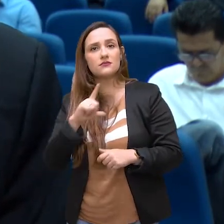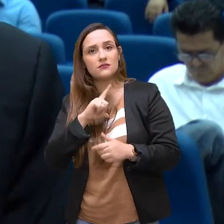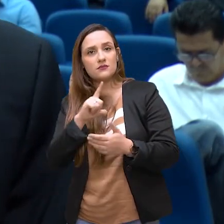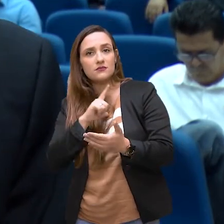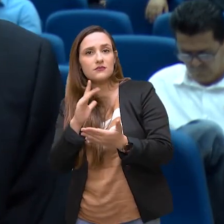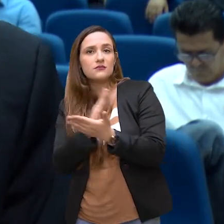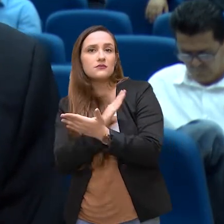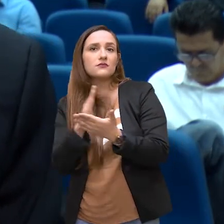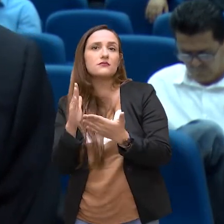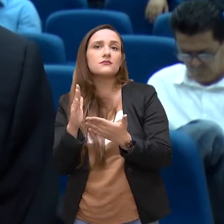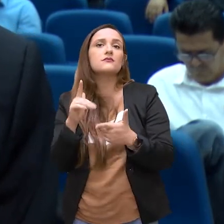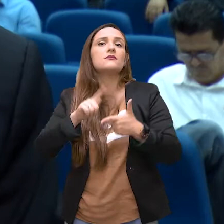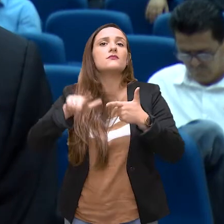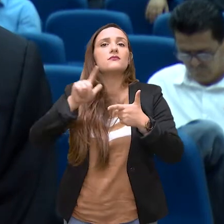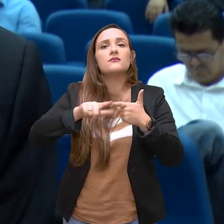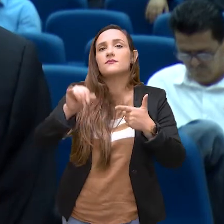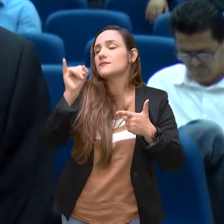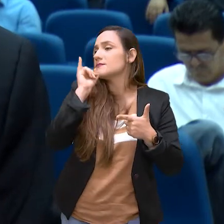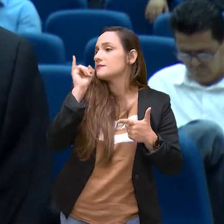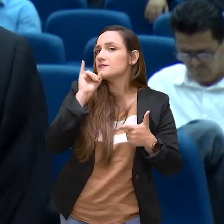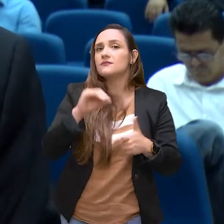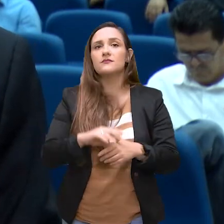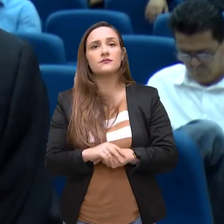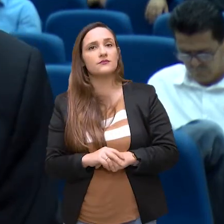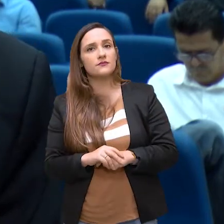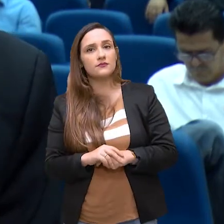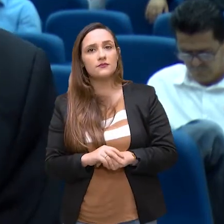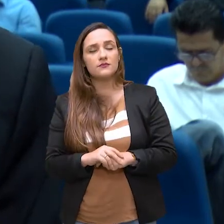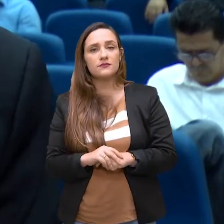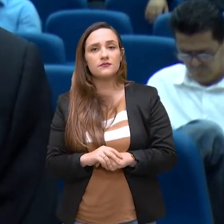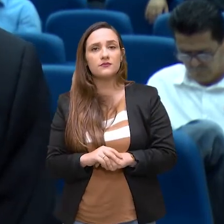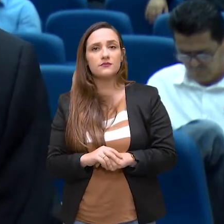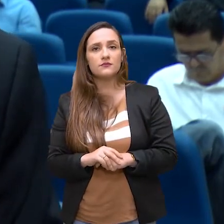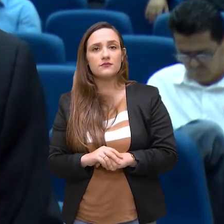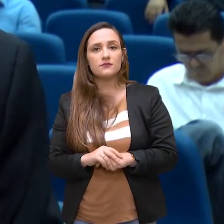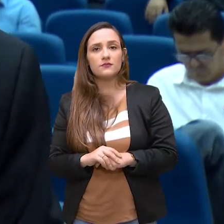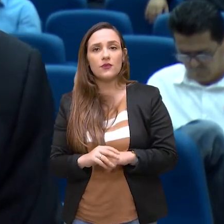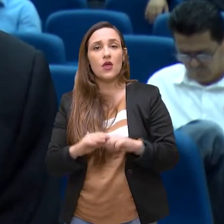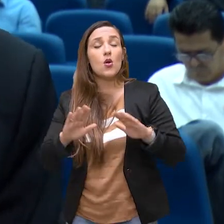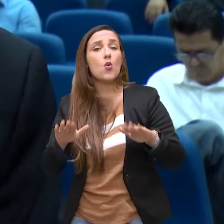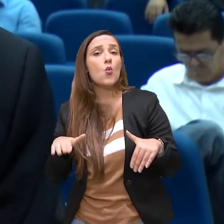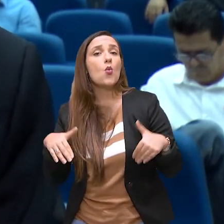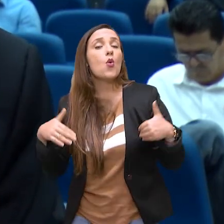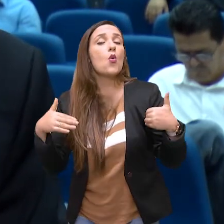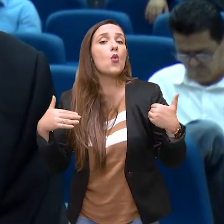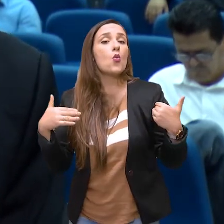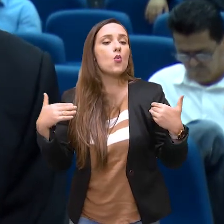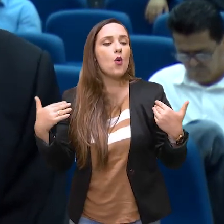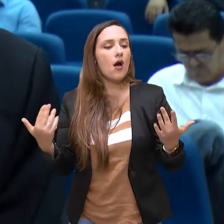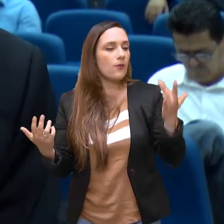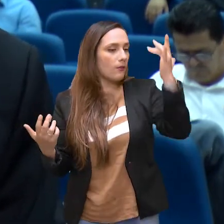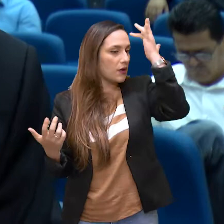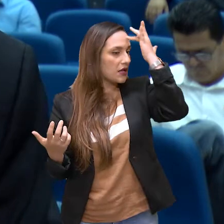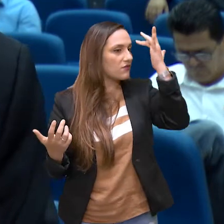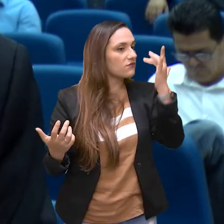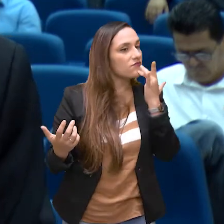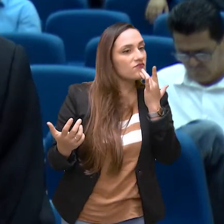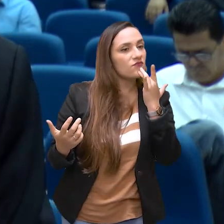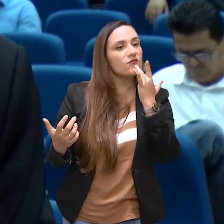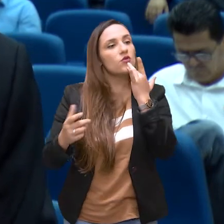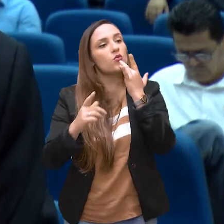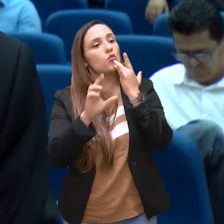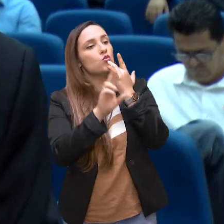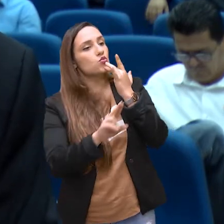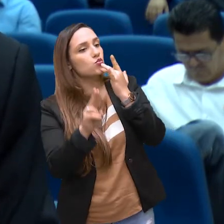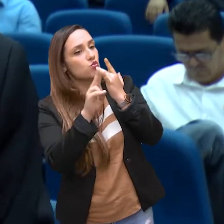problema em relação à divisão de possibilidades entre os perfis sociais de